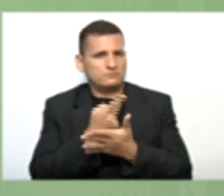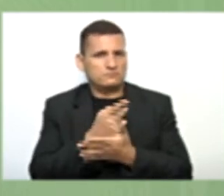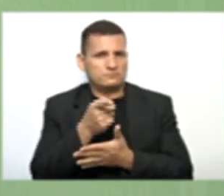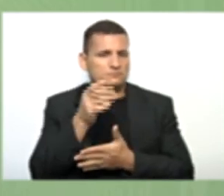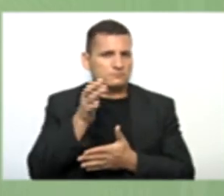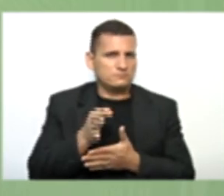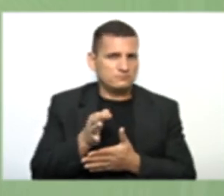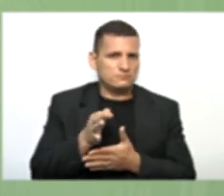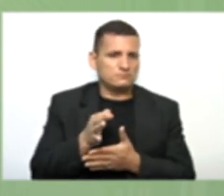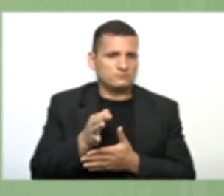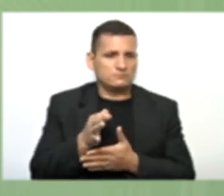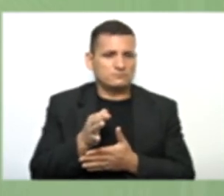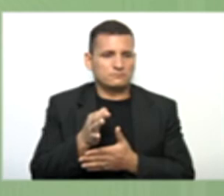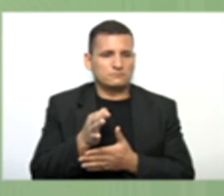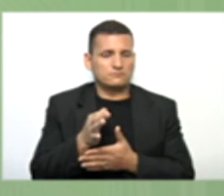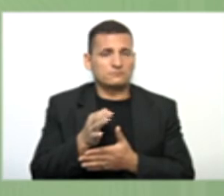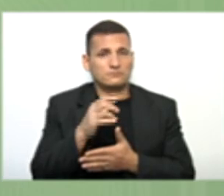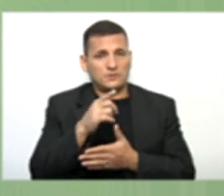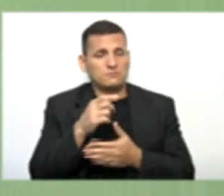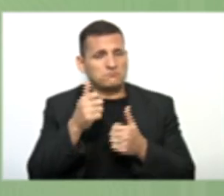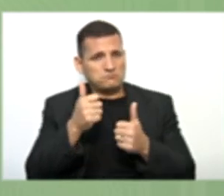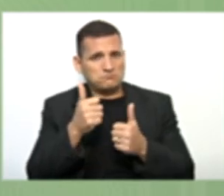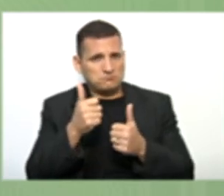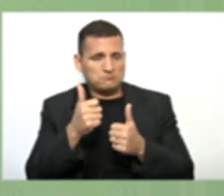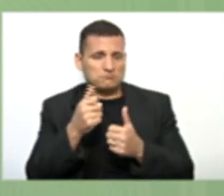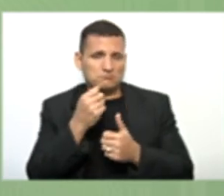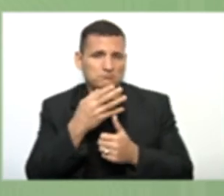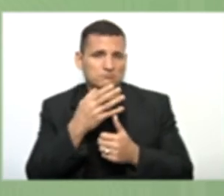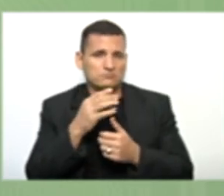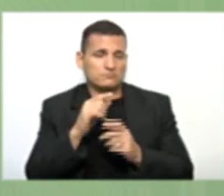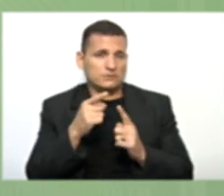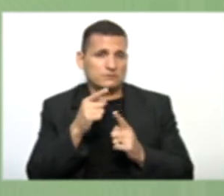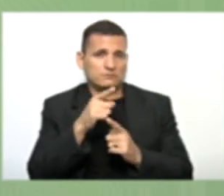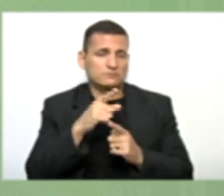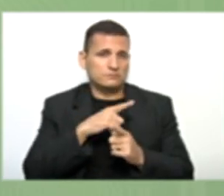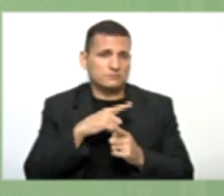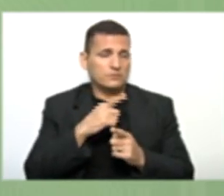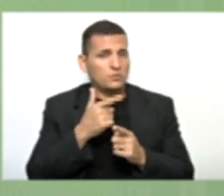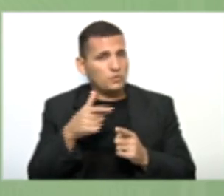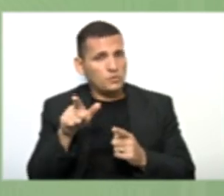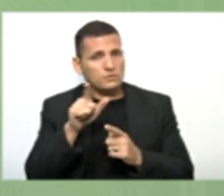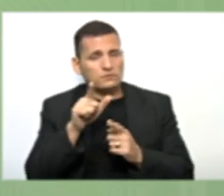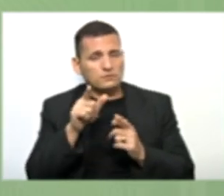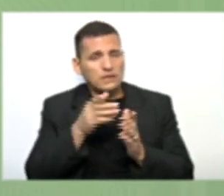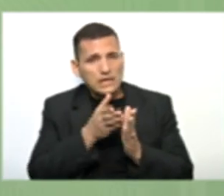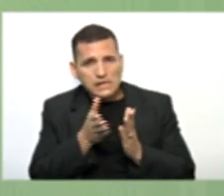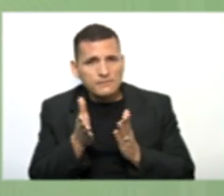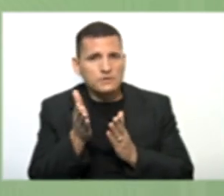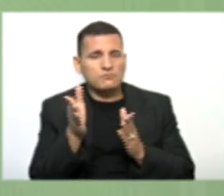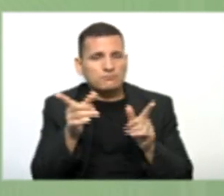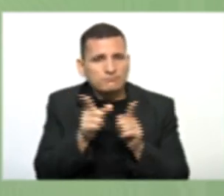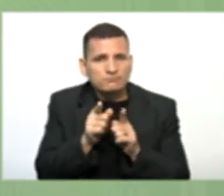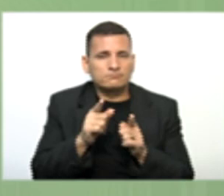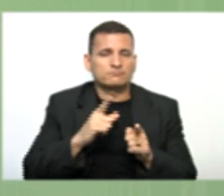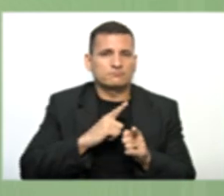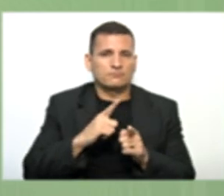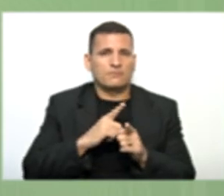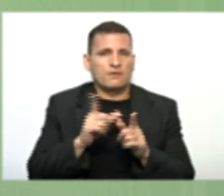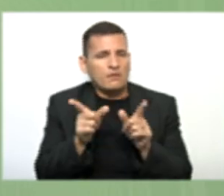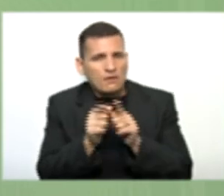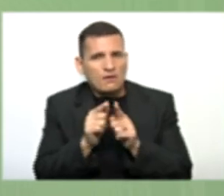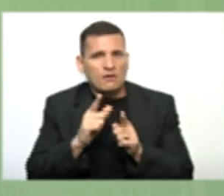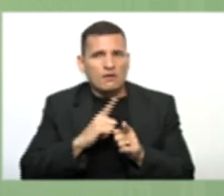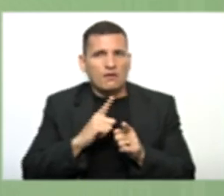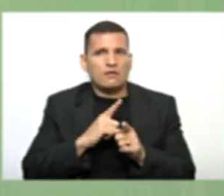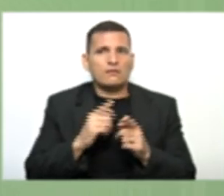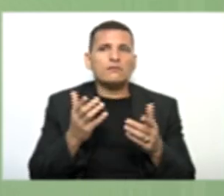certo. Gente, funciona. Só que existe um atalho também para isso. A gente também vai ver mais para frente, tá? Existe um atalho.